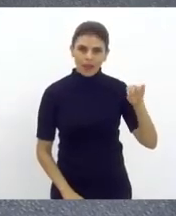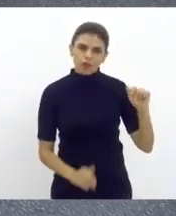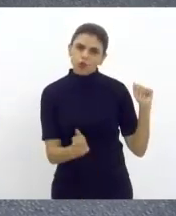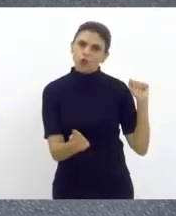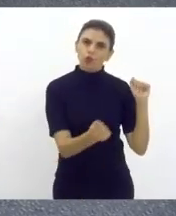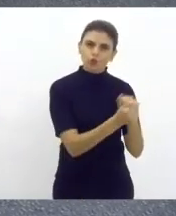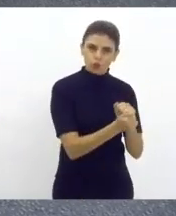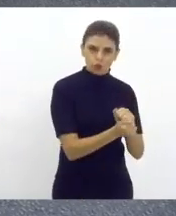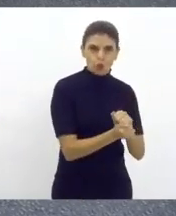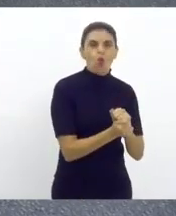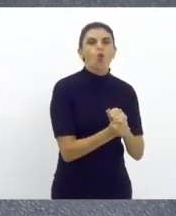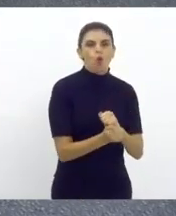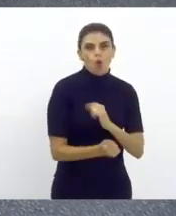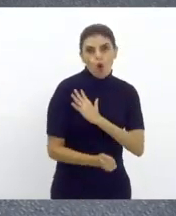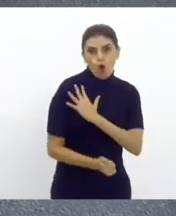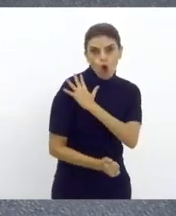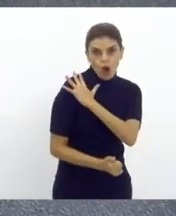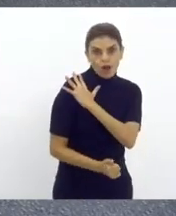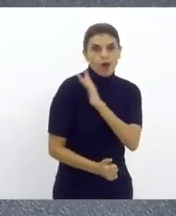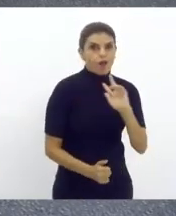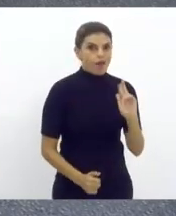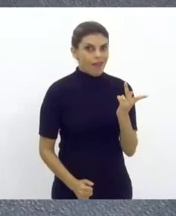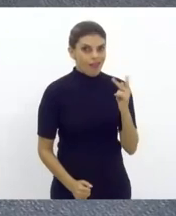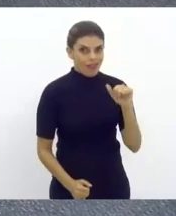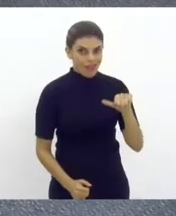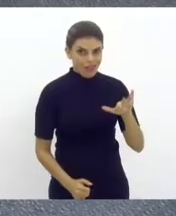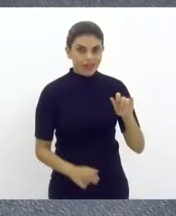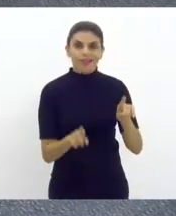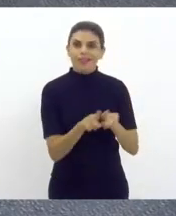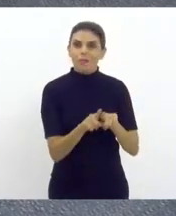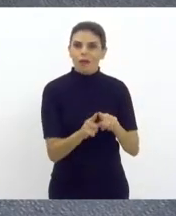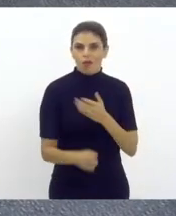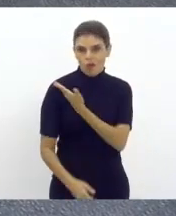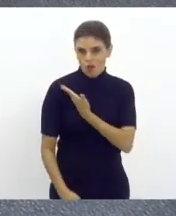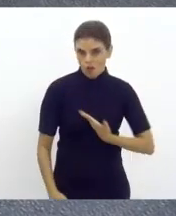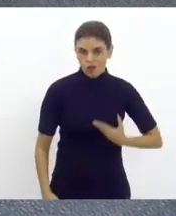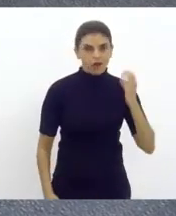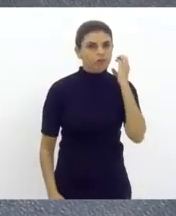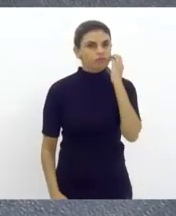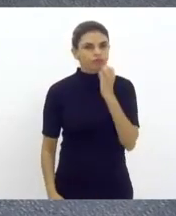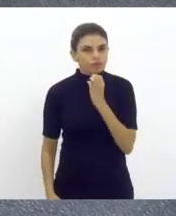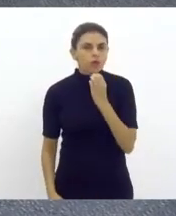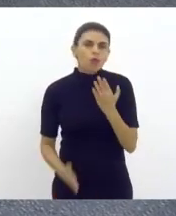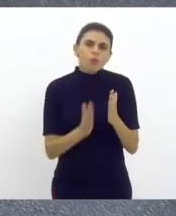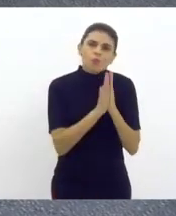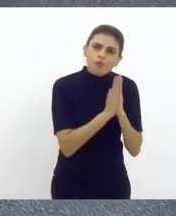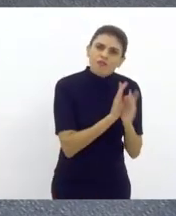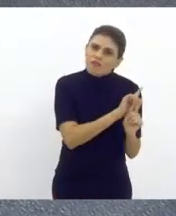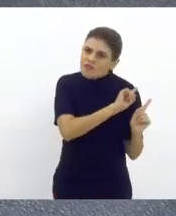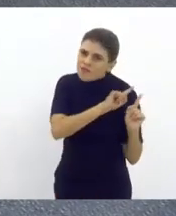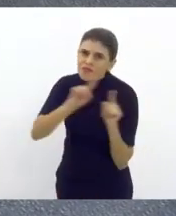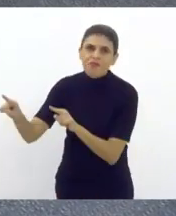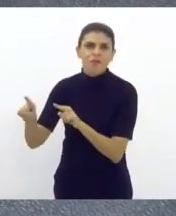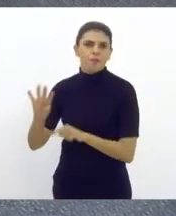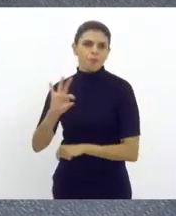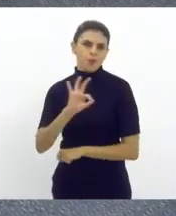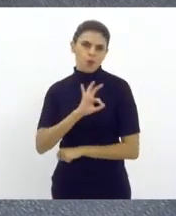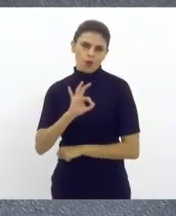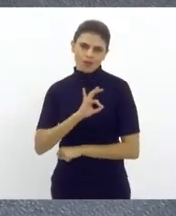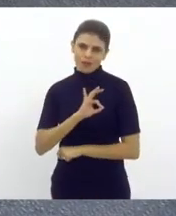Militar Coronel Henrique e também o governador do Estado Claudio Castro que mande policiais para Baixada Fluminense